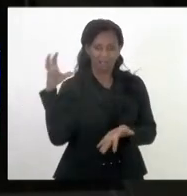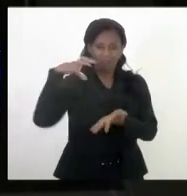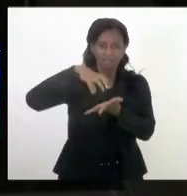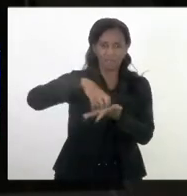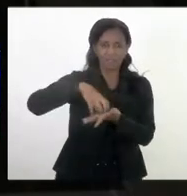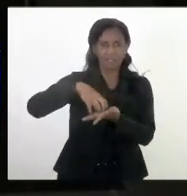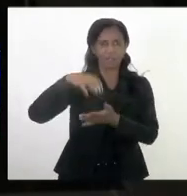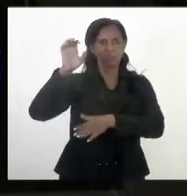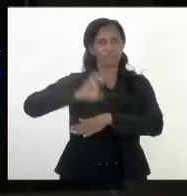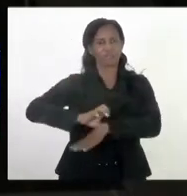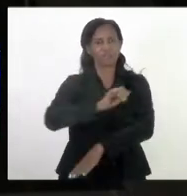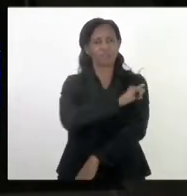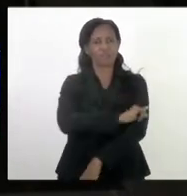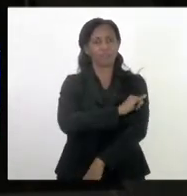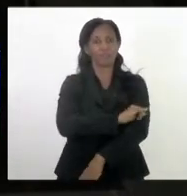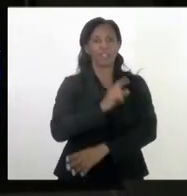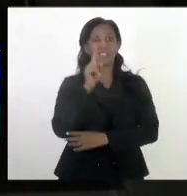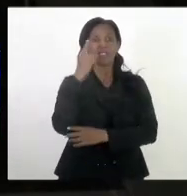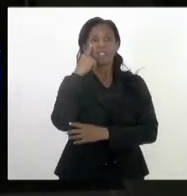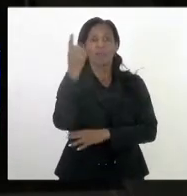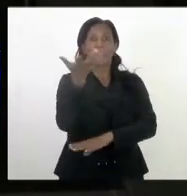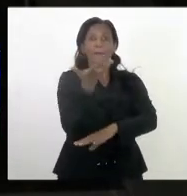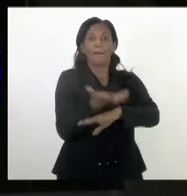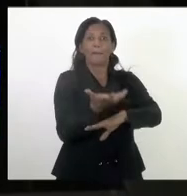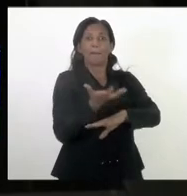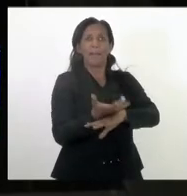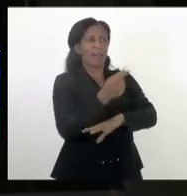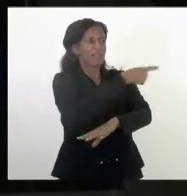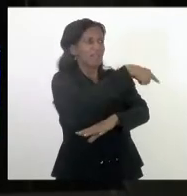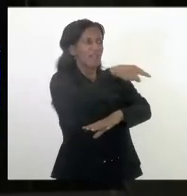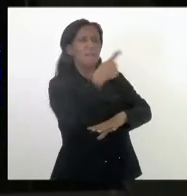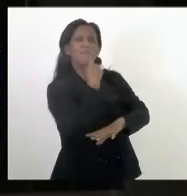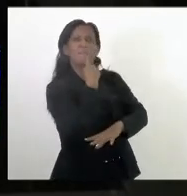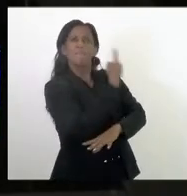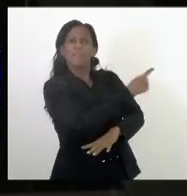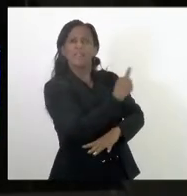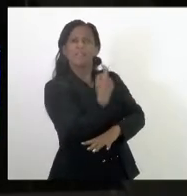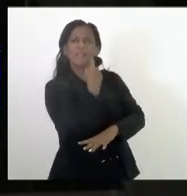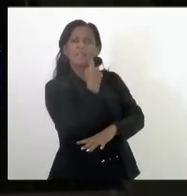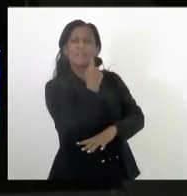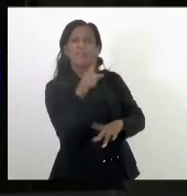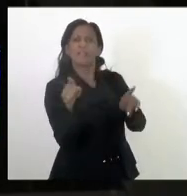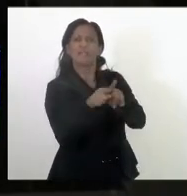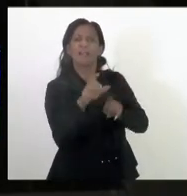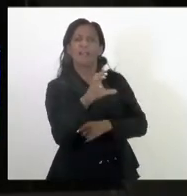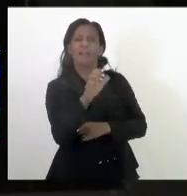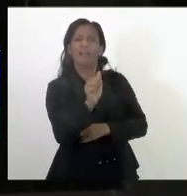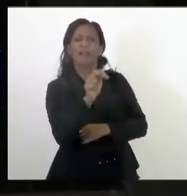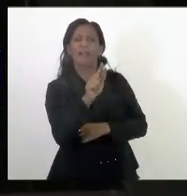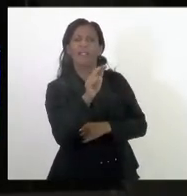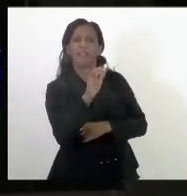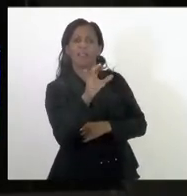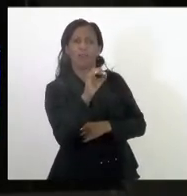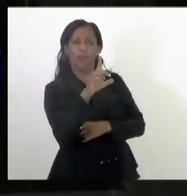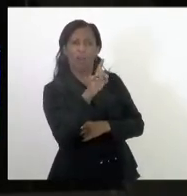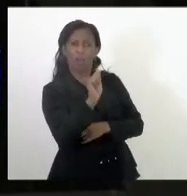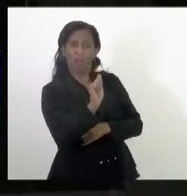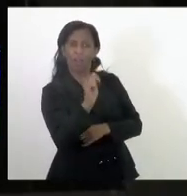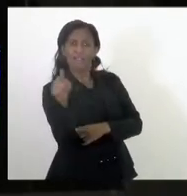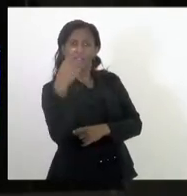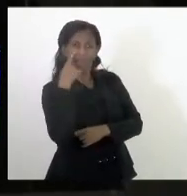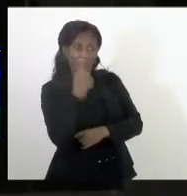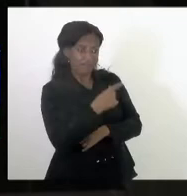Se você passar na Praça Cinelândia e aqui mesmo, na Carioca, você vai ver